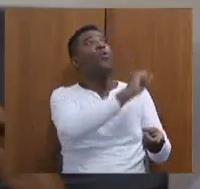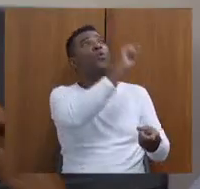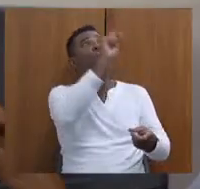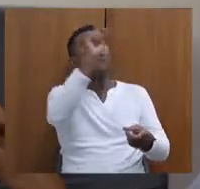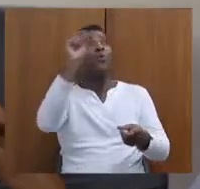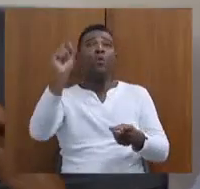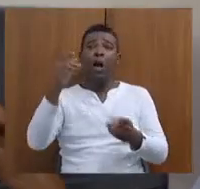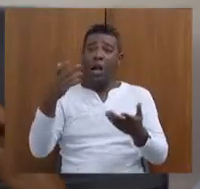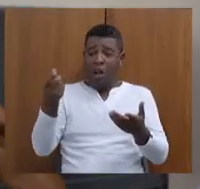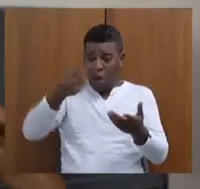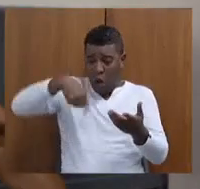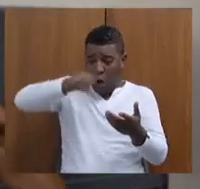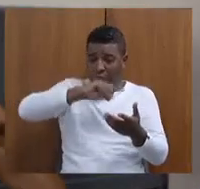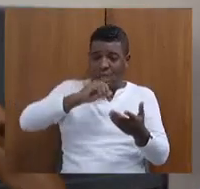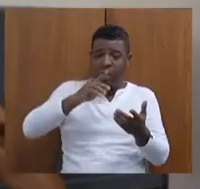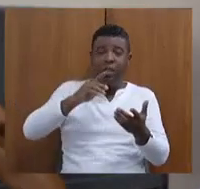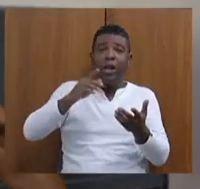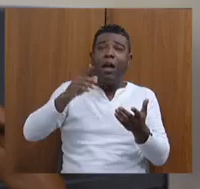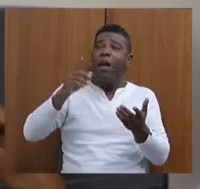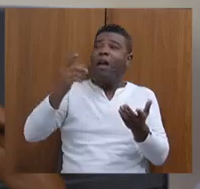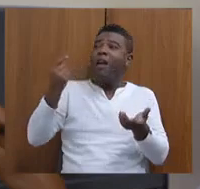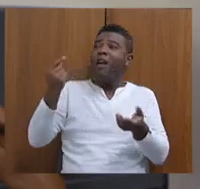é líderes